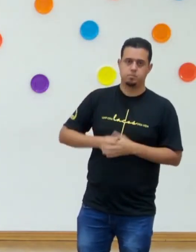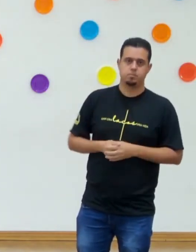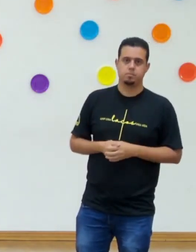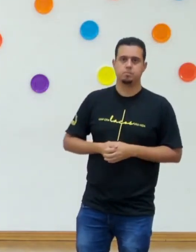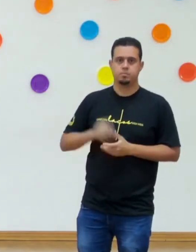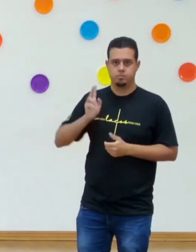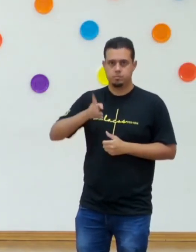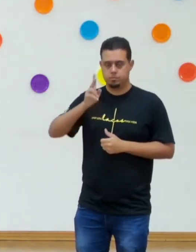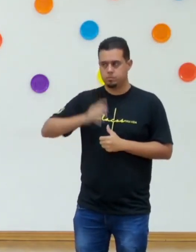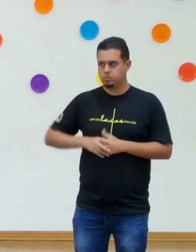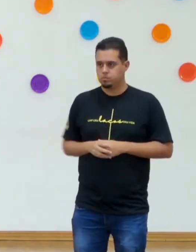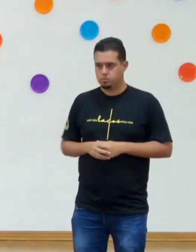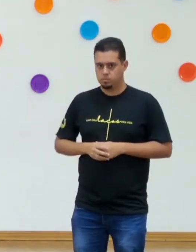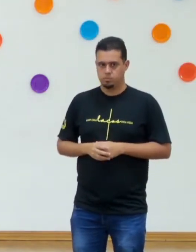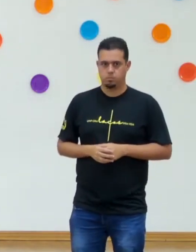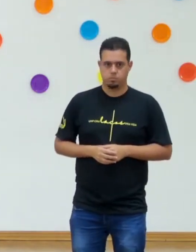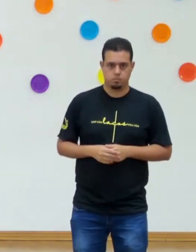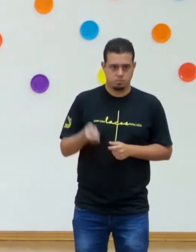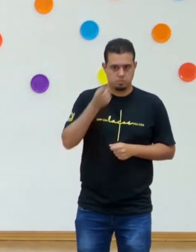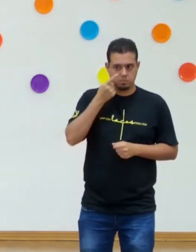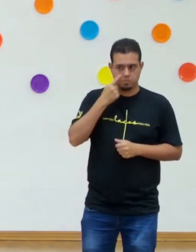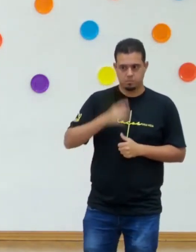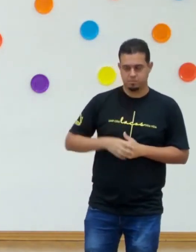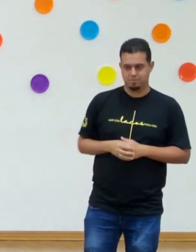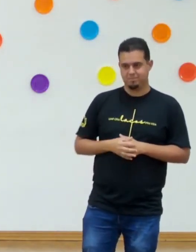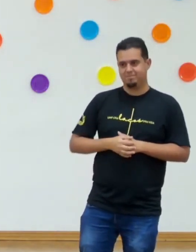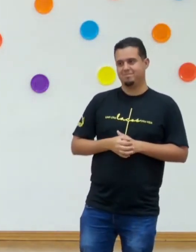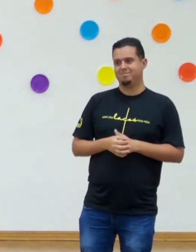delongas, que rufem os tambores.